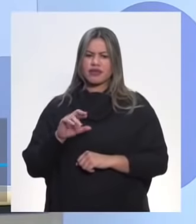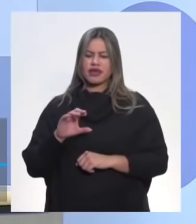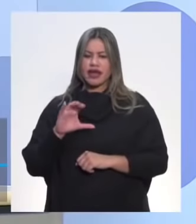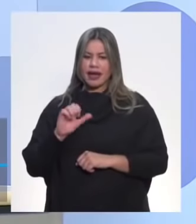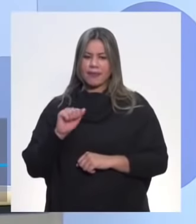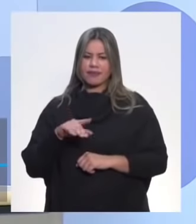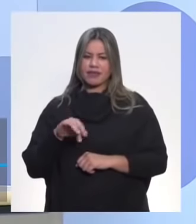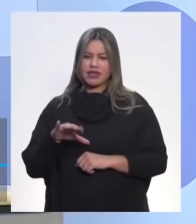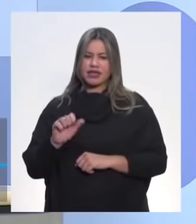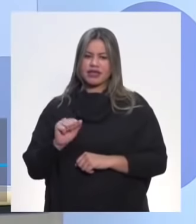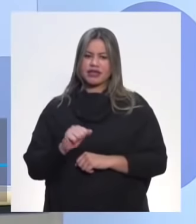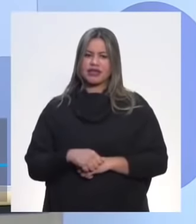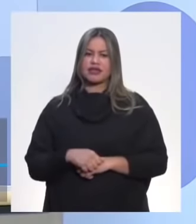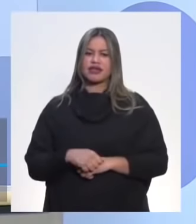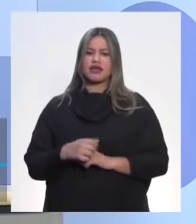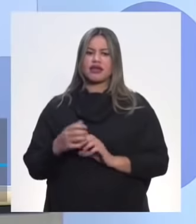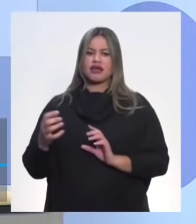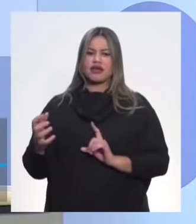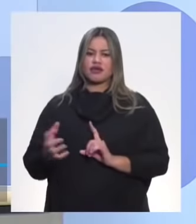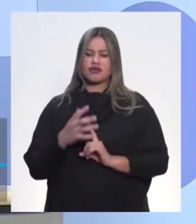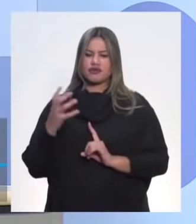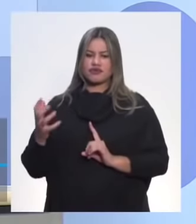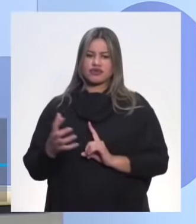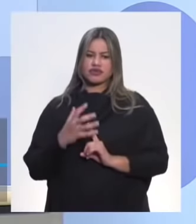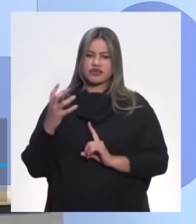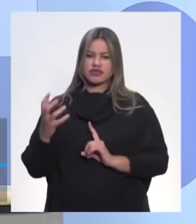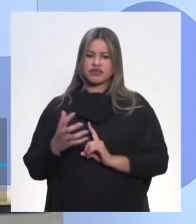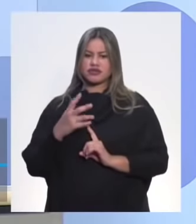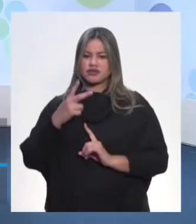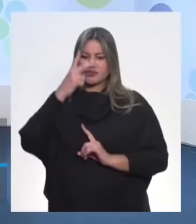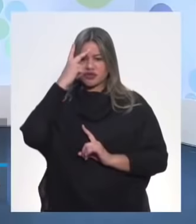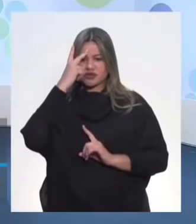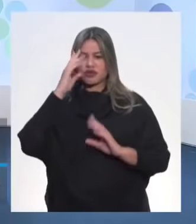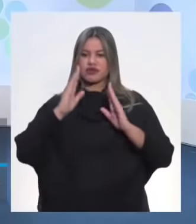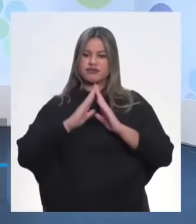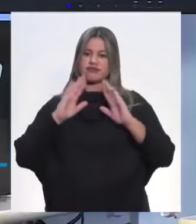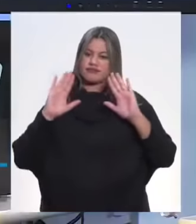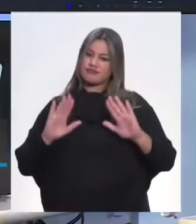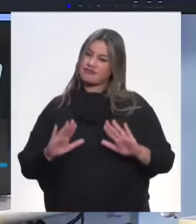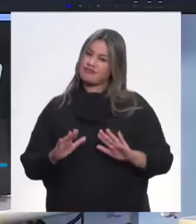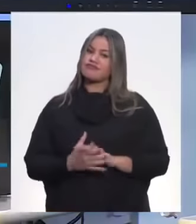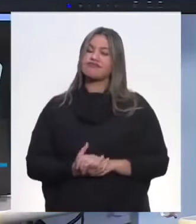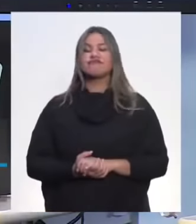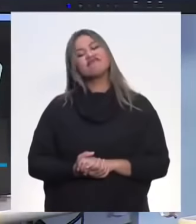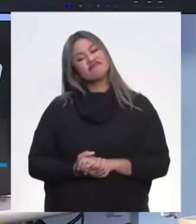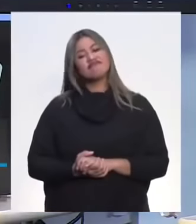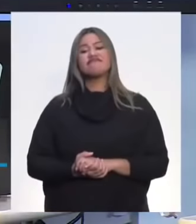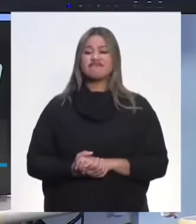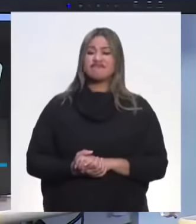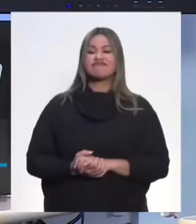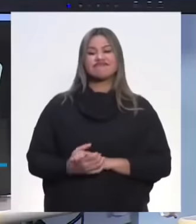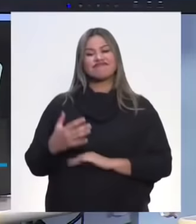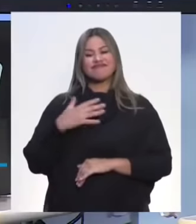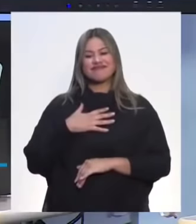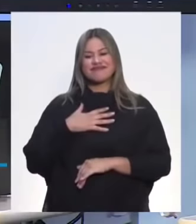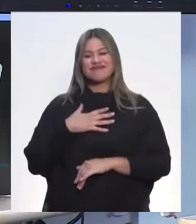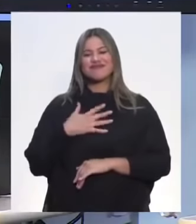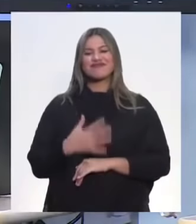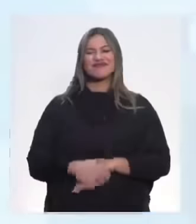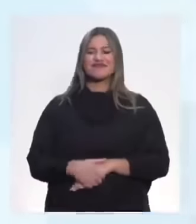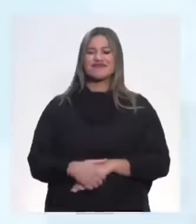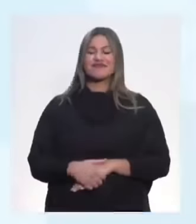assim, influencia as pessoas a ficarem em casa. De certa forma, gostei. Então vamos lá verificar as respostas,